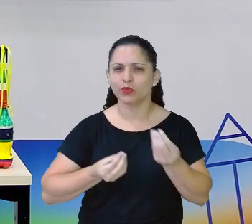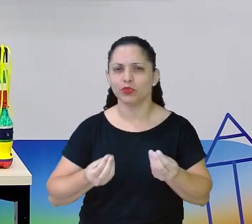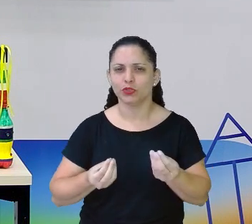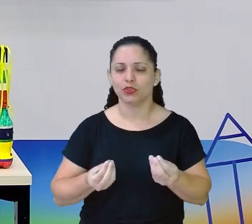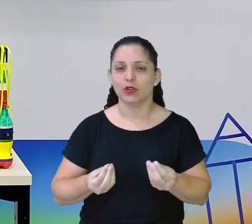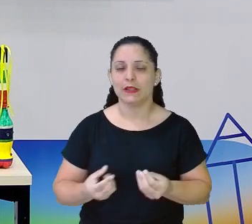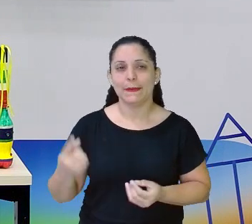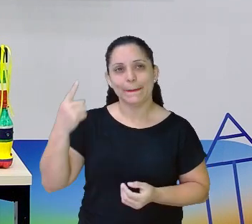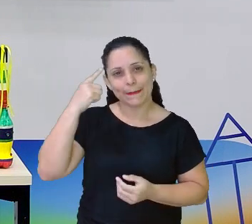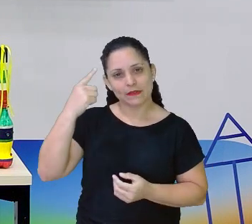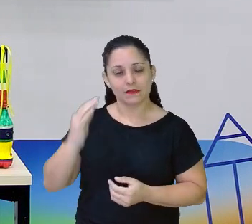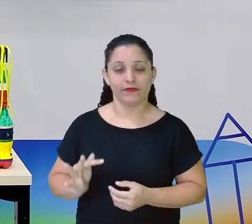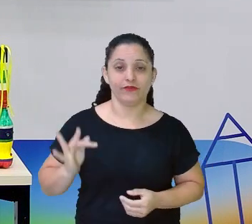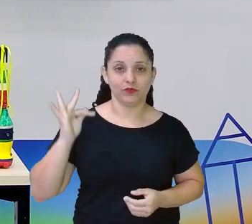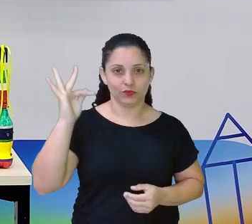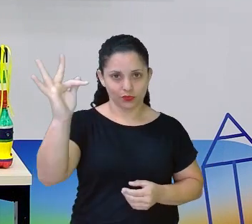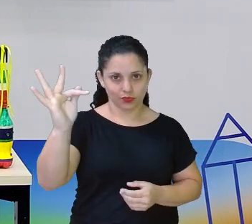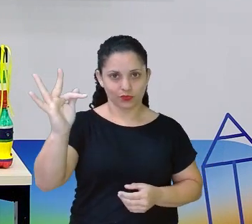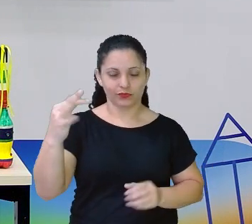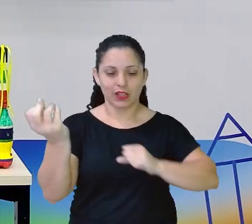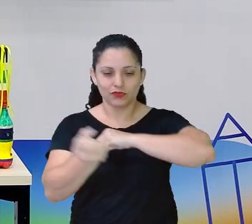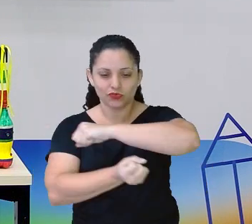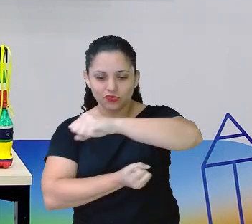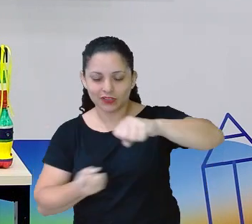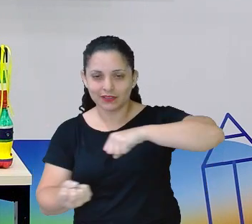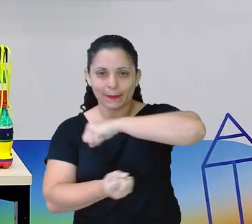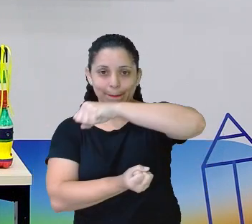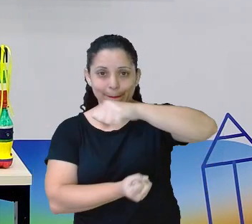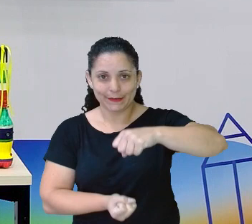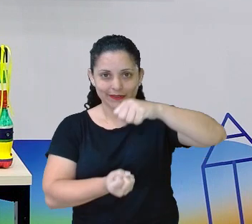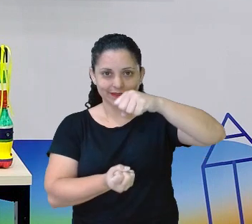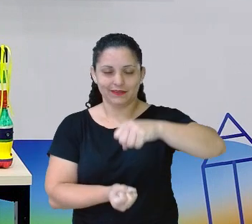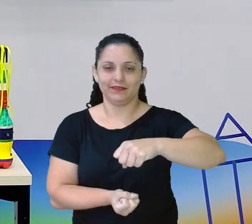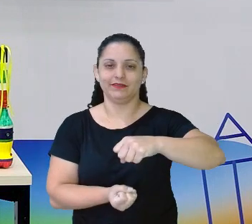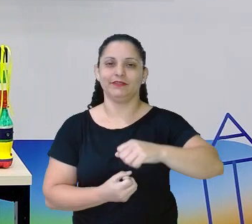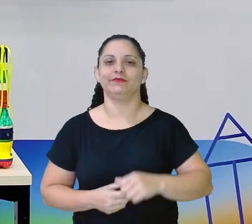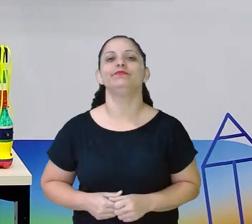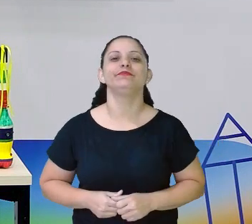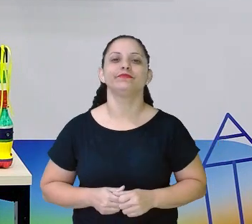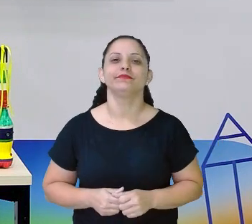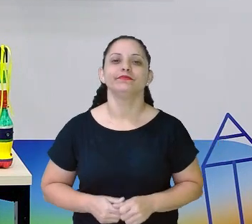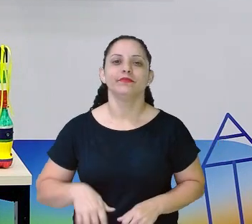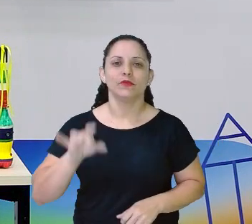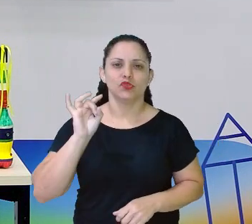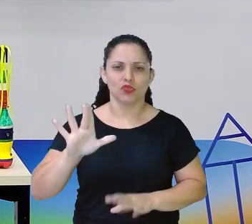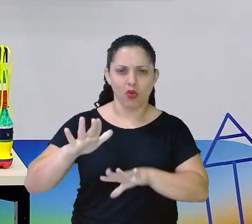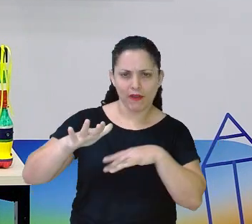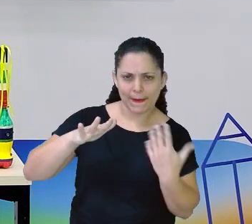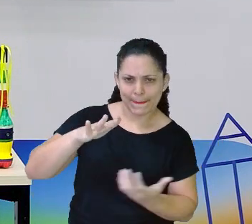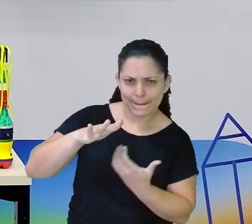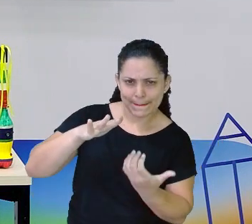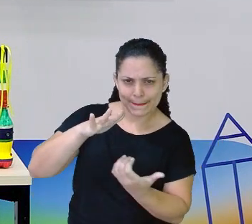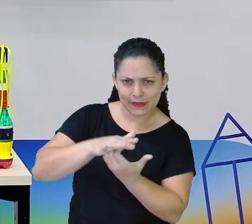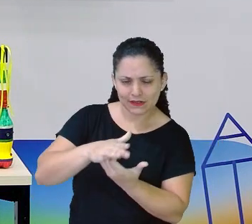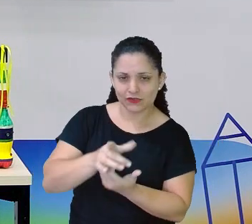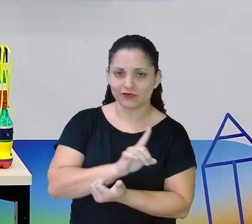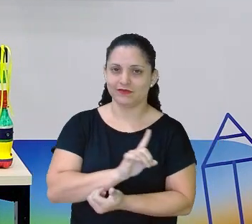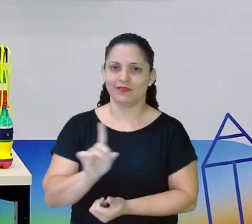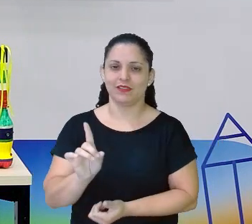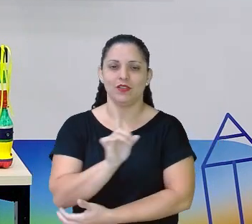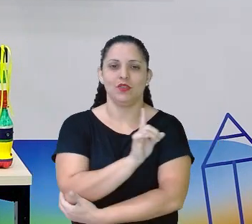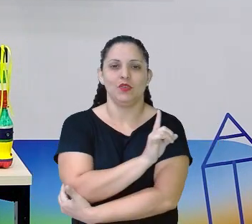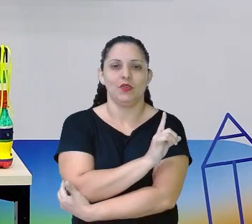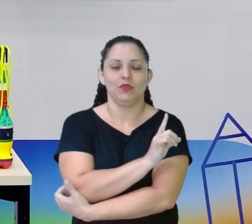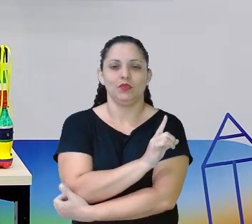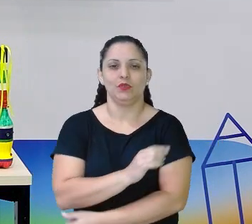também pensar no futuro. E a sustentabilidade trata disso. Não só nas empresas, não só nos